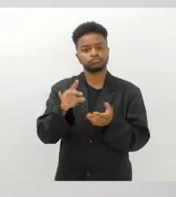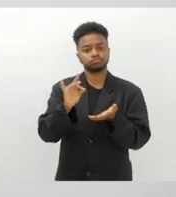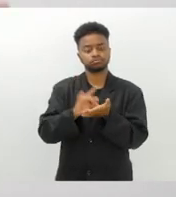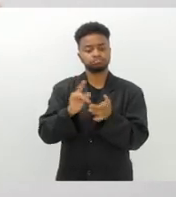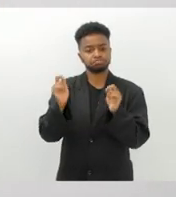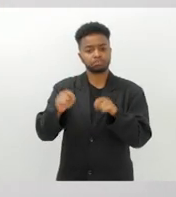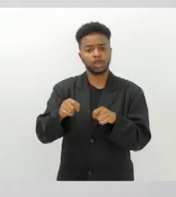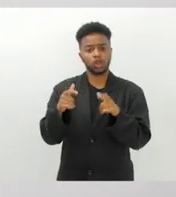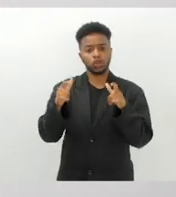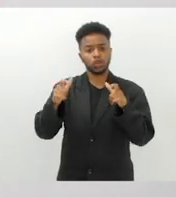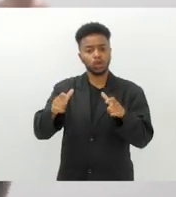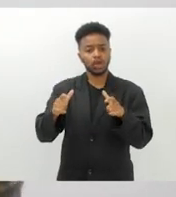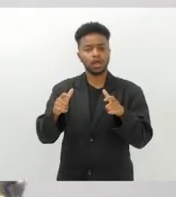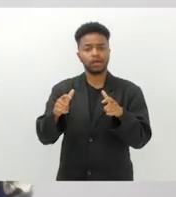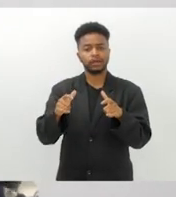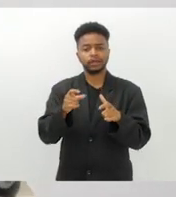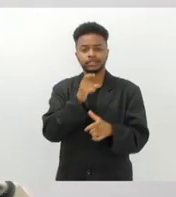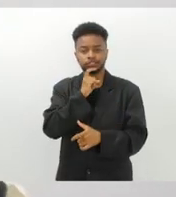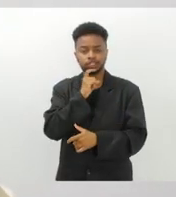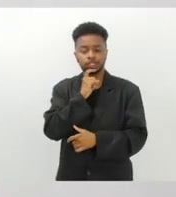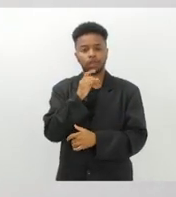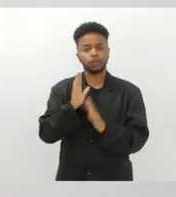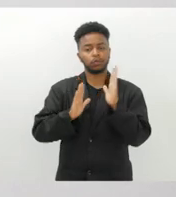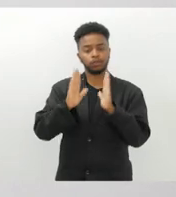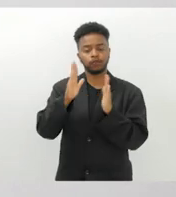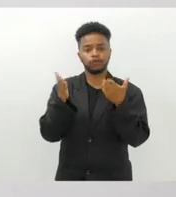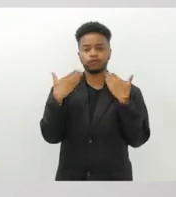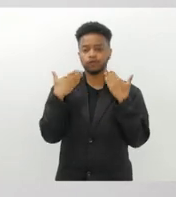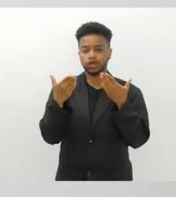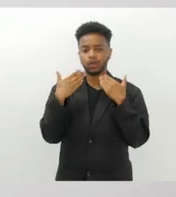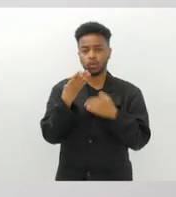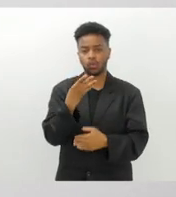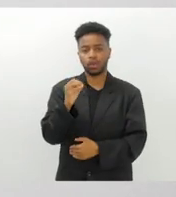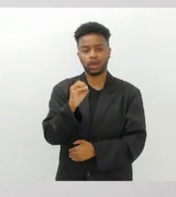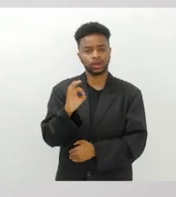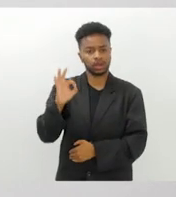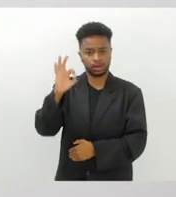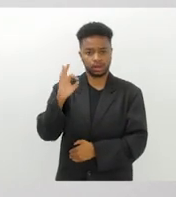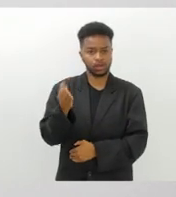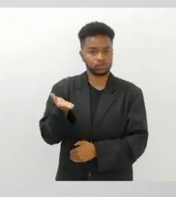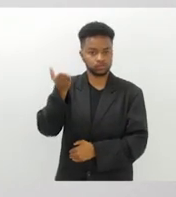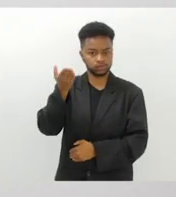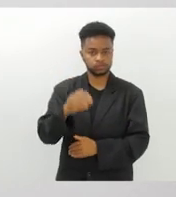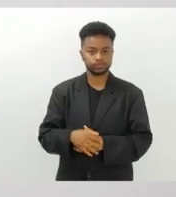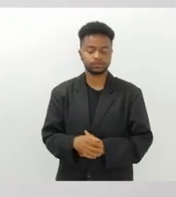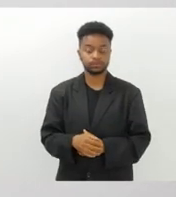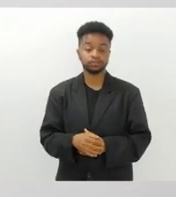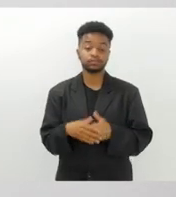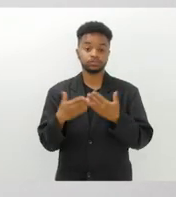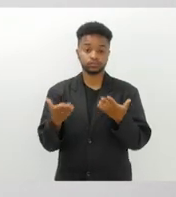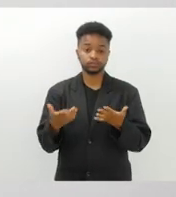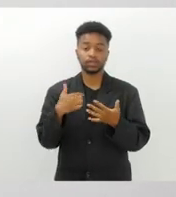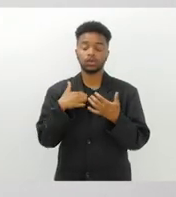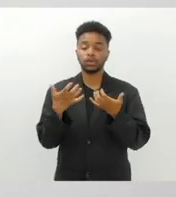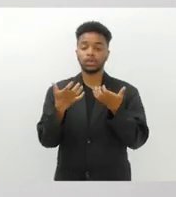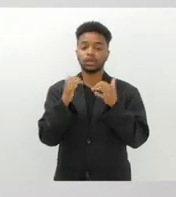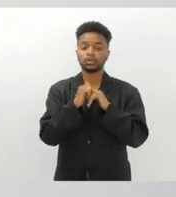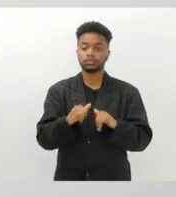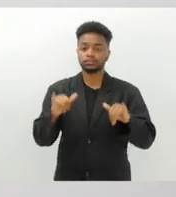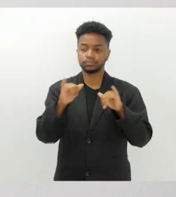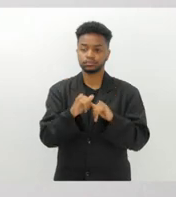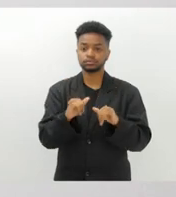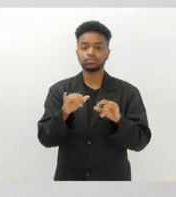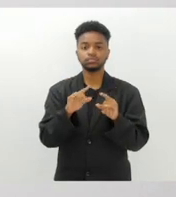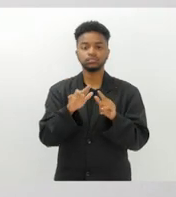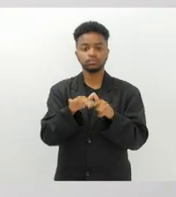mais frescos no nosso verão de 40 graus para cima? Então, esse é um ponto que eu queria, né, destacar, visto a